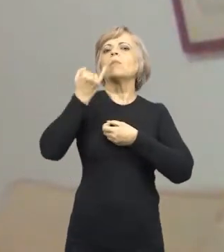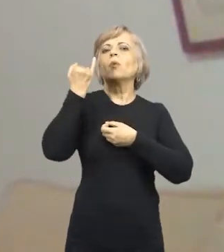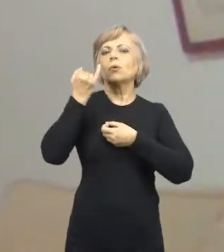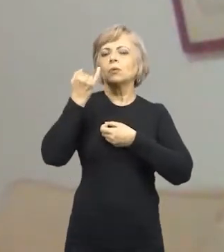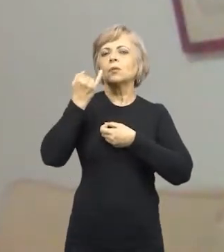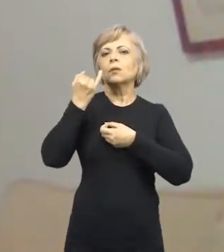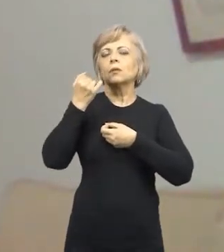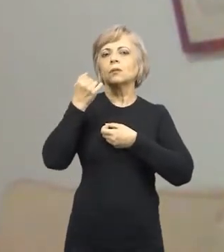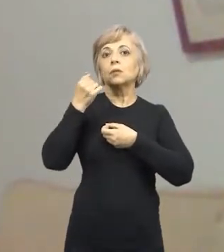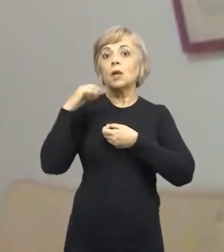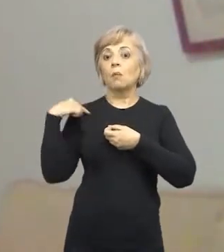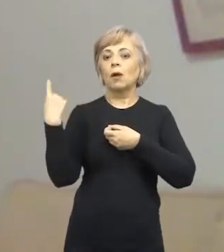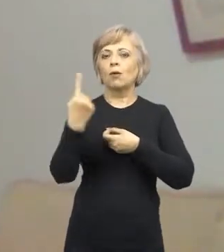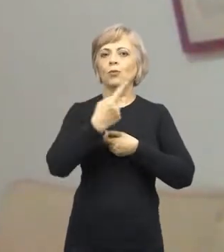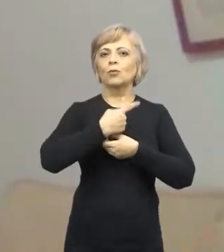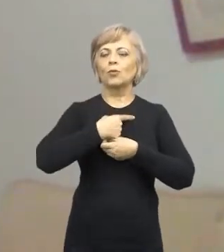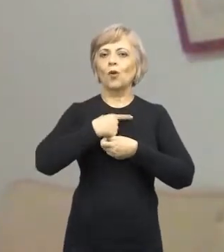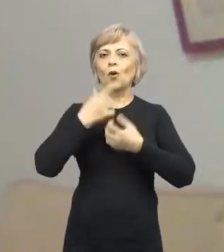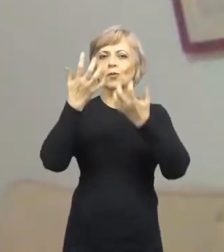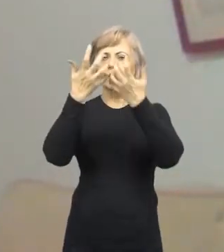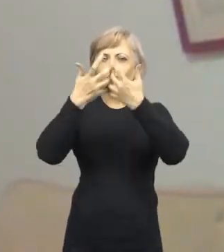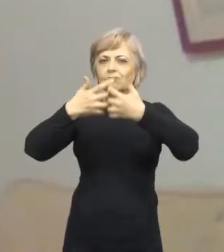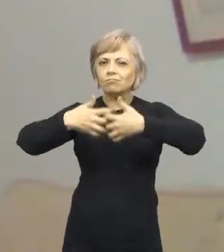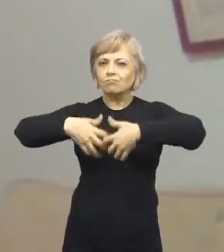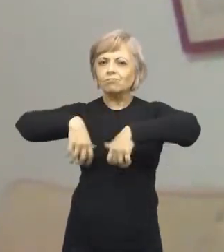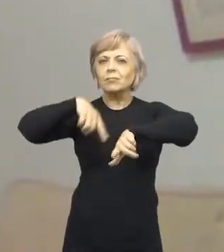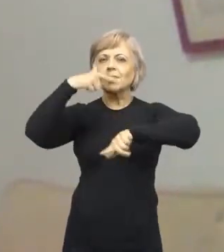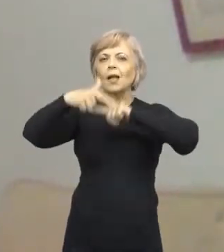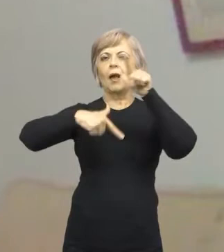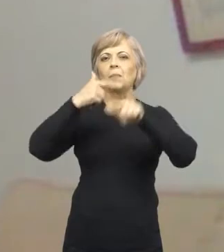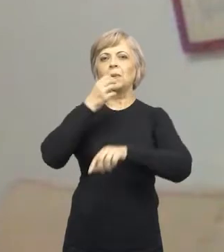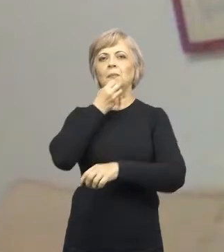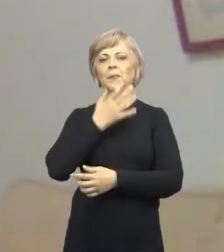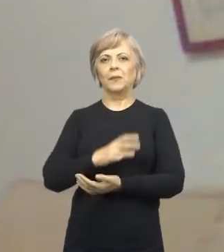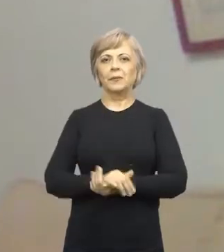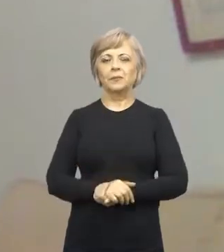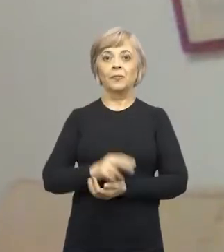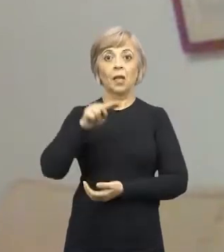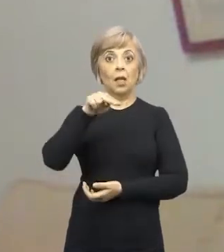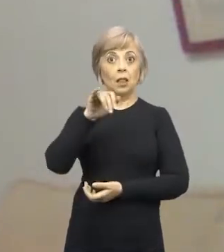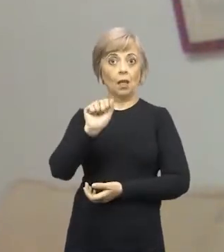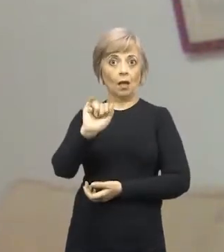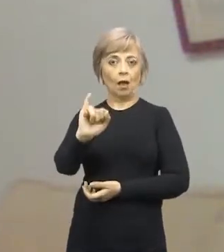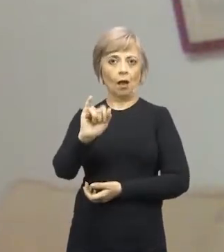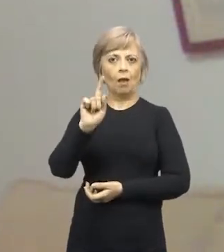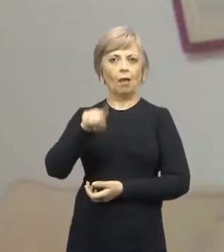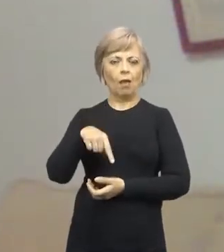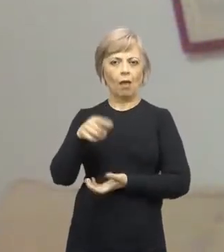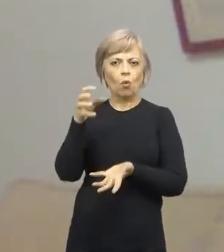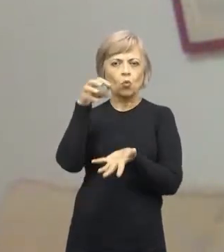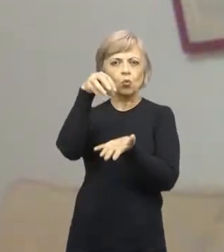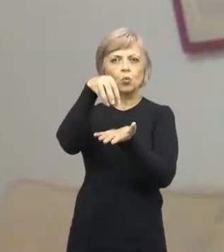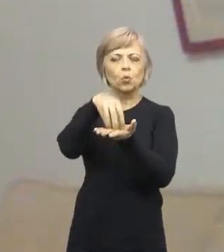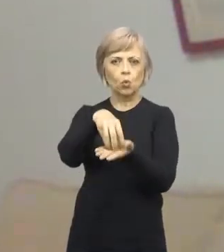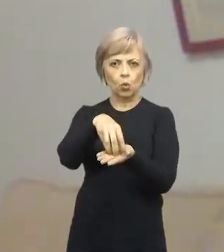para que a nossa máquina, a nossa atuação funcione bem. O NAI, por ser um núcleo